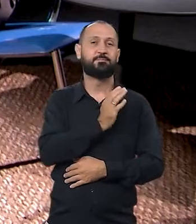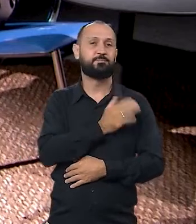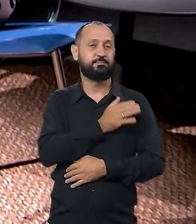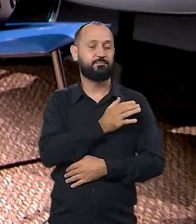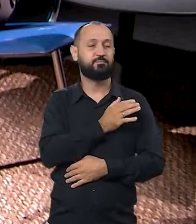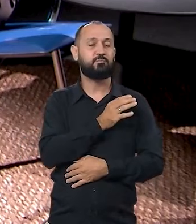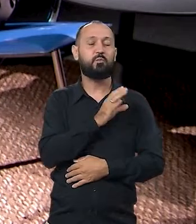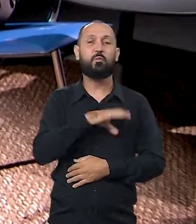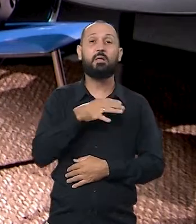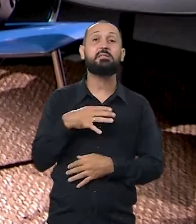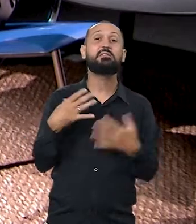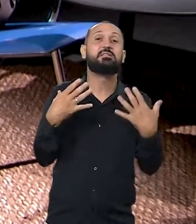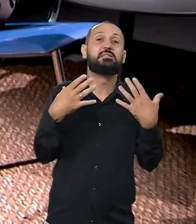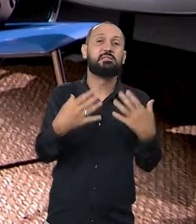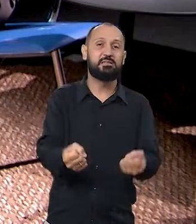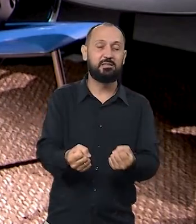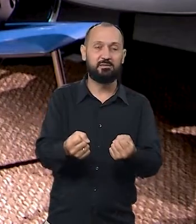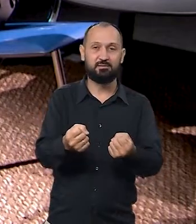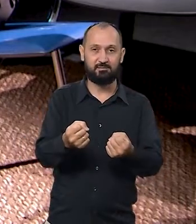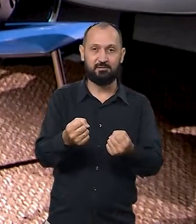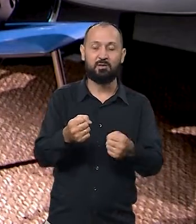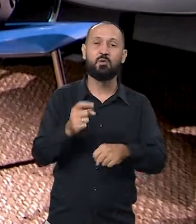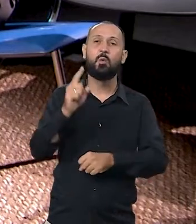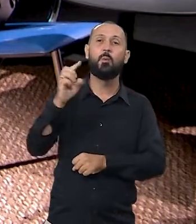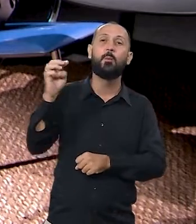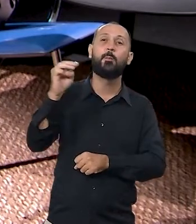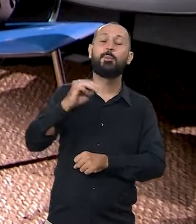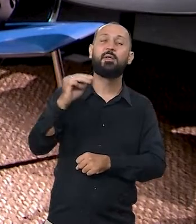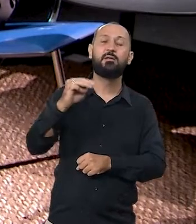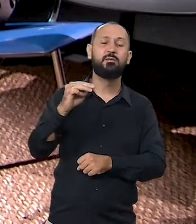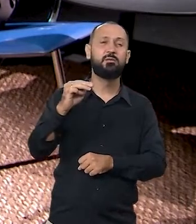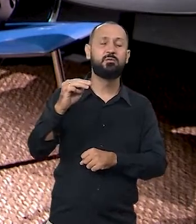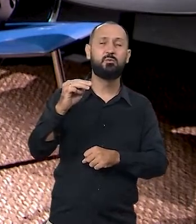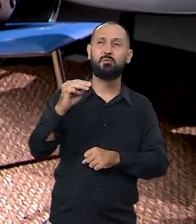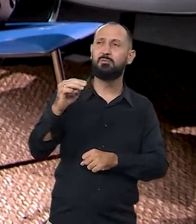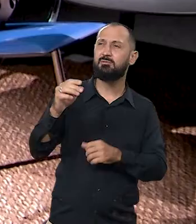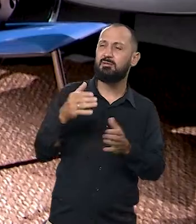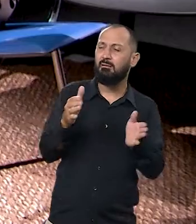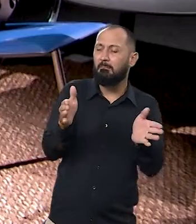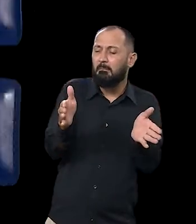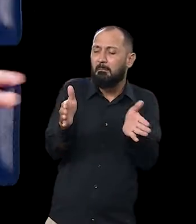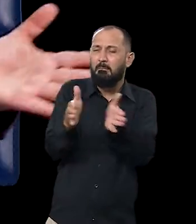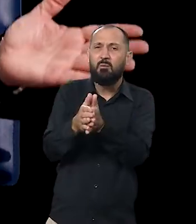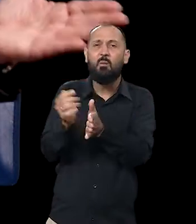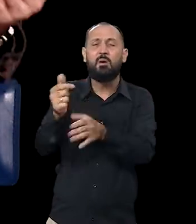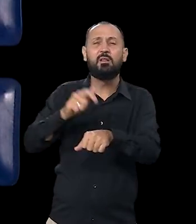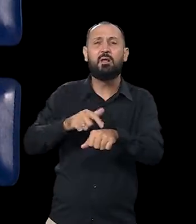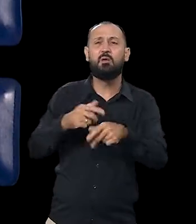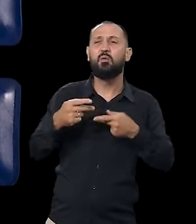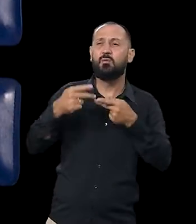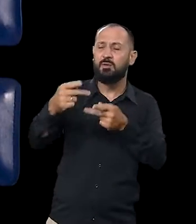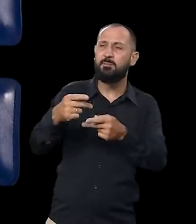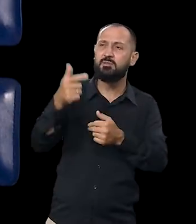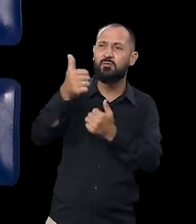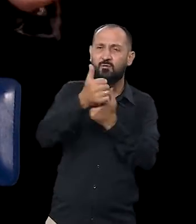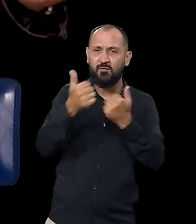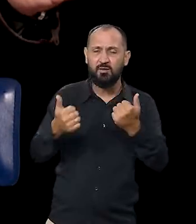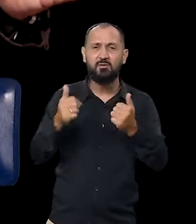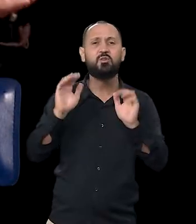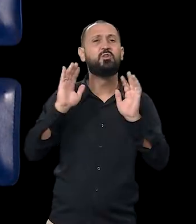por exemplo, de aceitar, no último minuto da prorrogação, um convite para ser vice-governador. Eu já tinha a